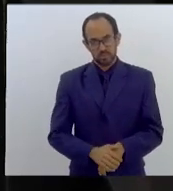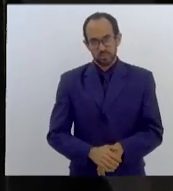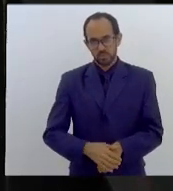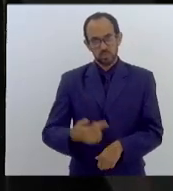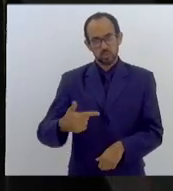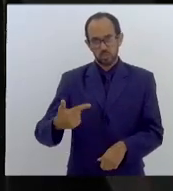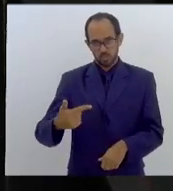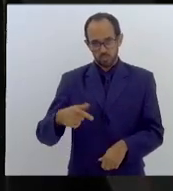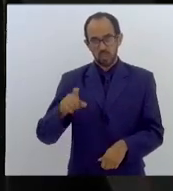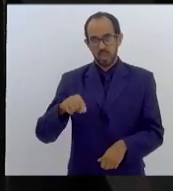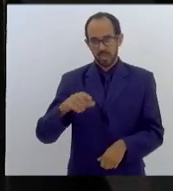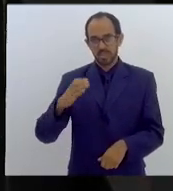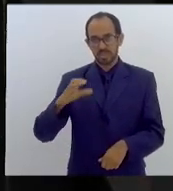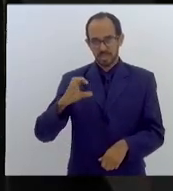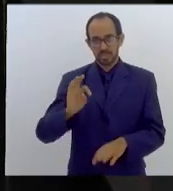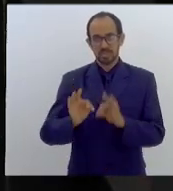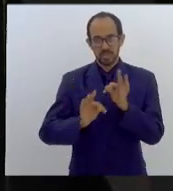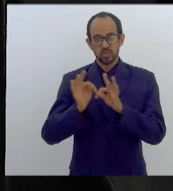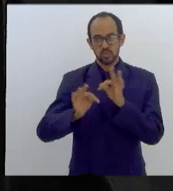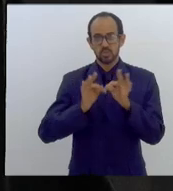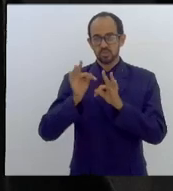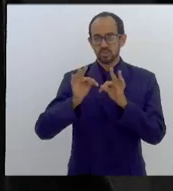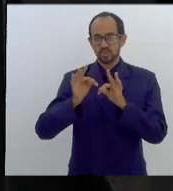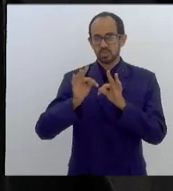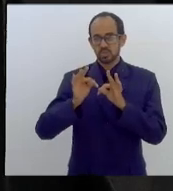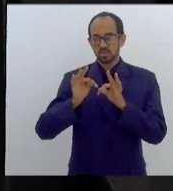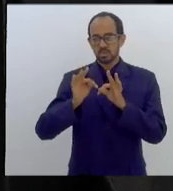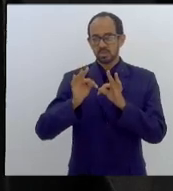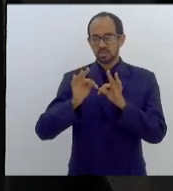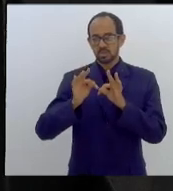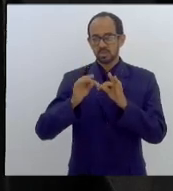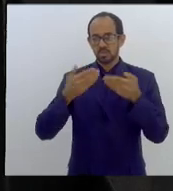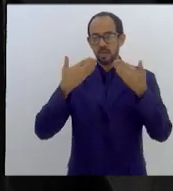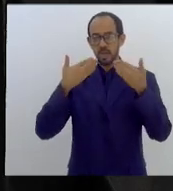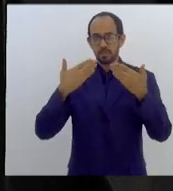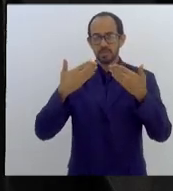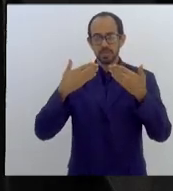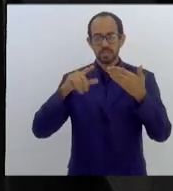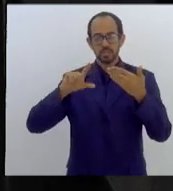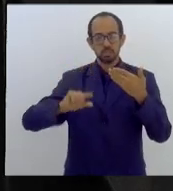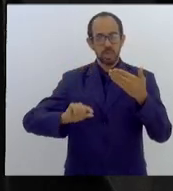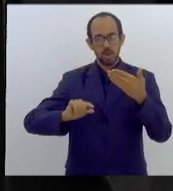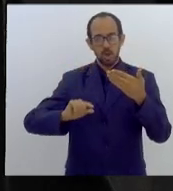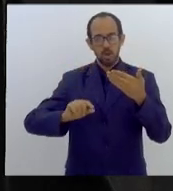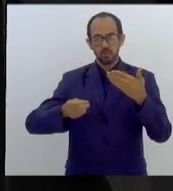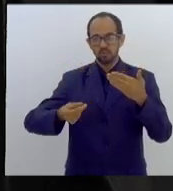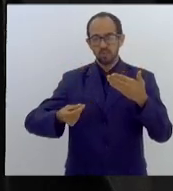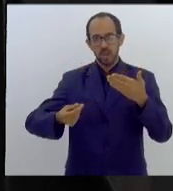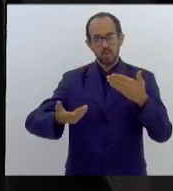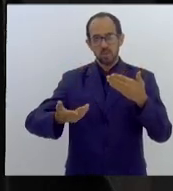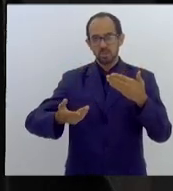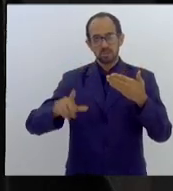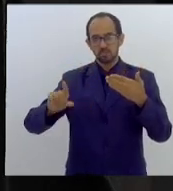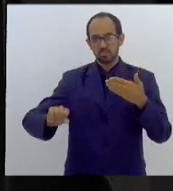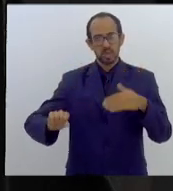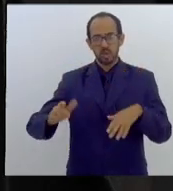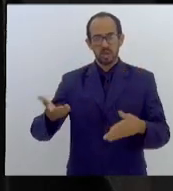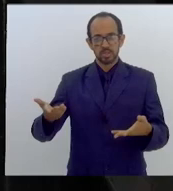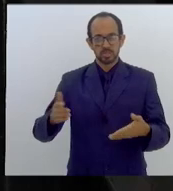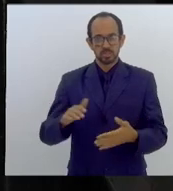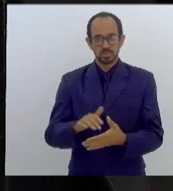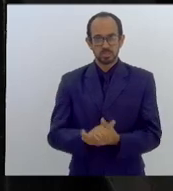da ciência e tecnologia, que houve também uma apresentação a menor, valores inferiores à